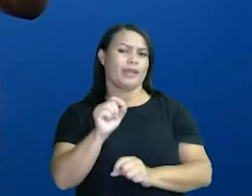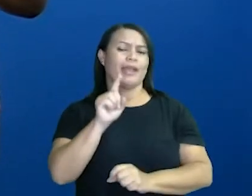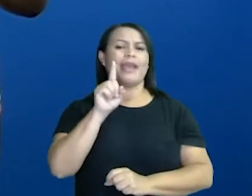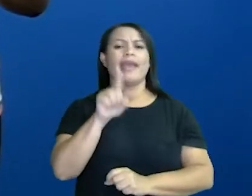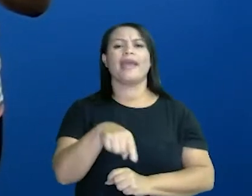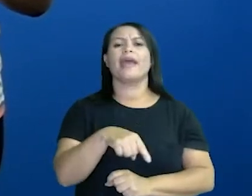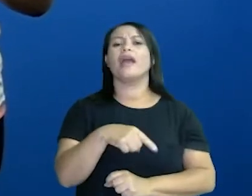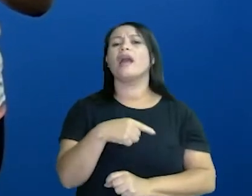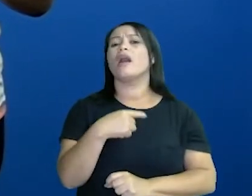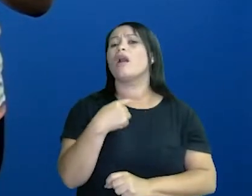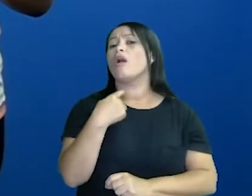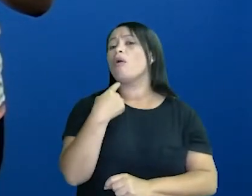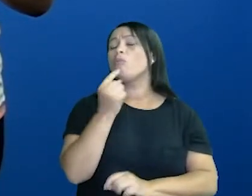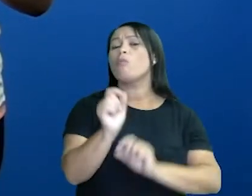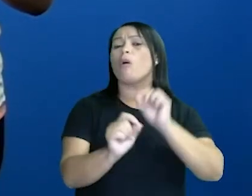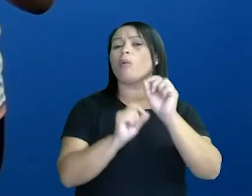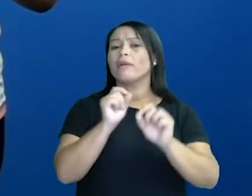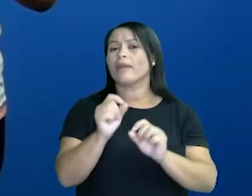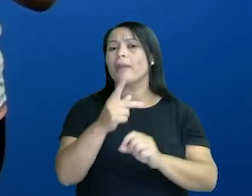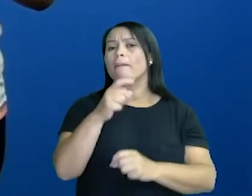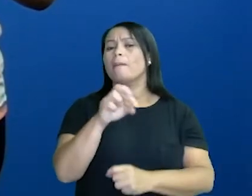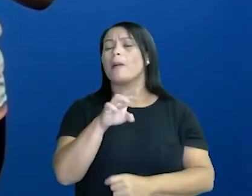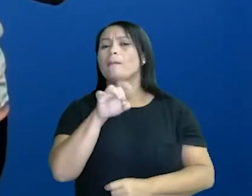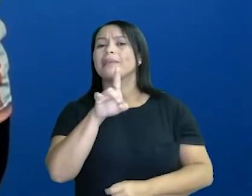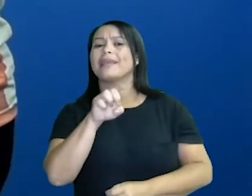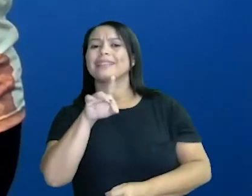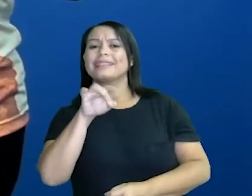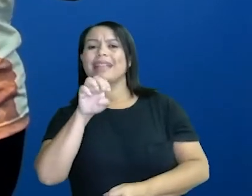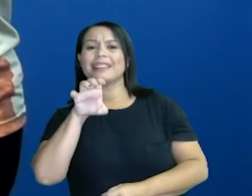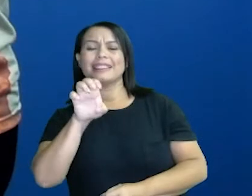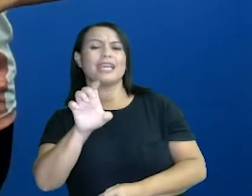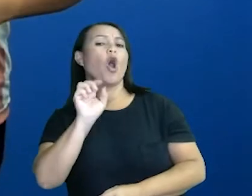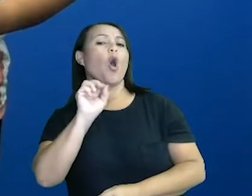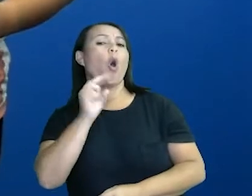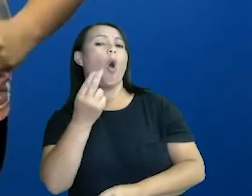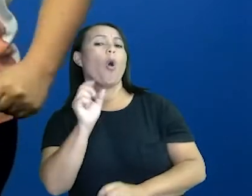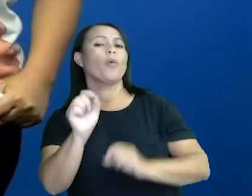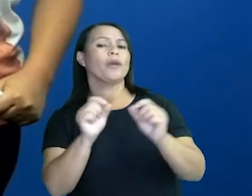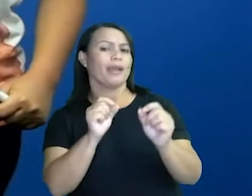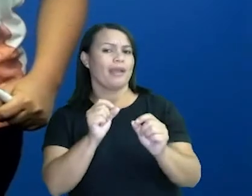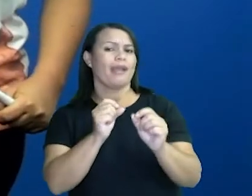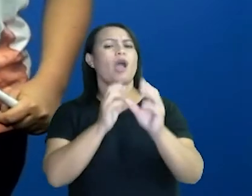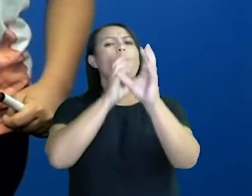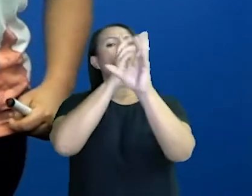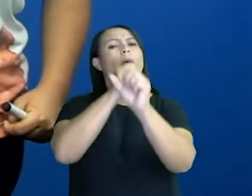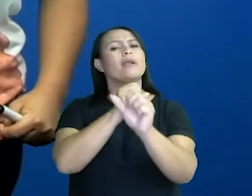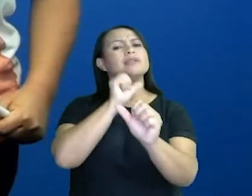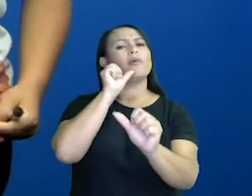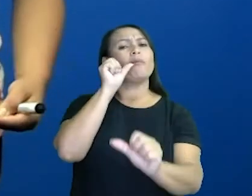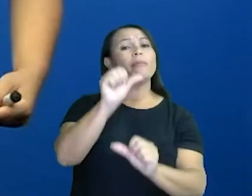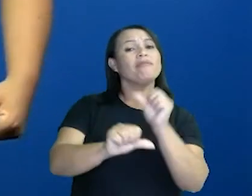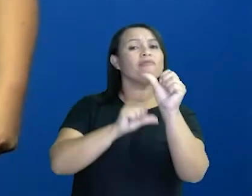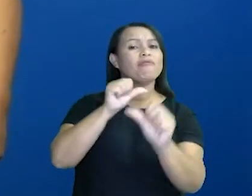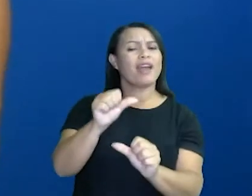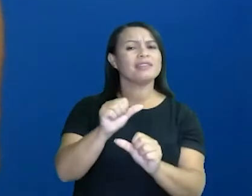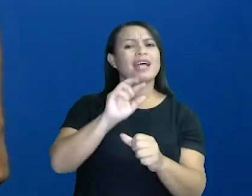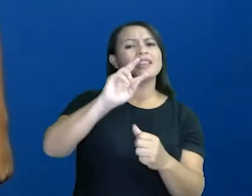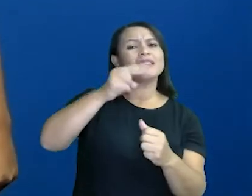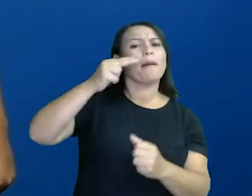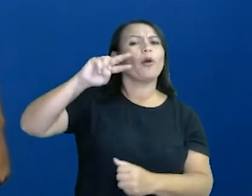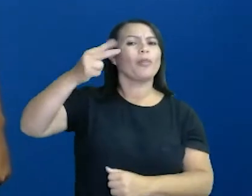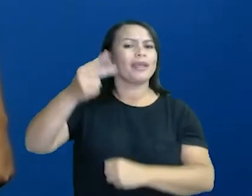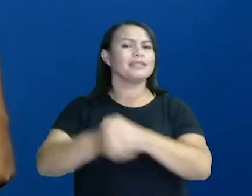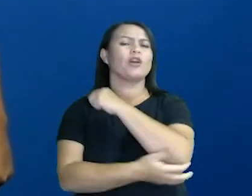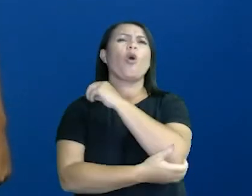é uma propriedade uma operação inversa da potência Tá certo tem que